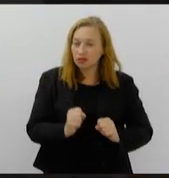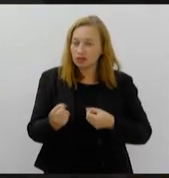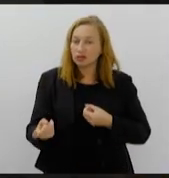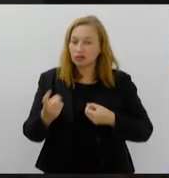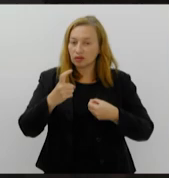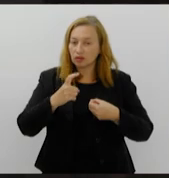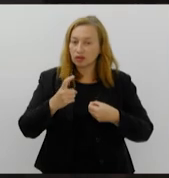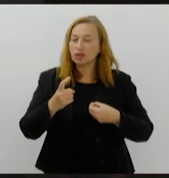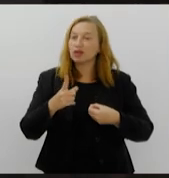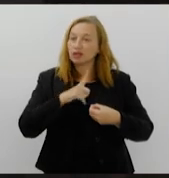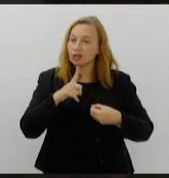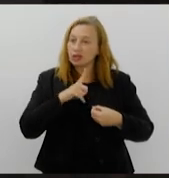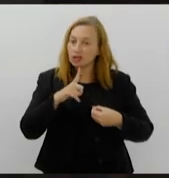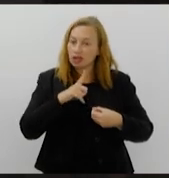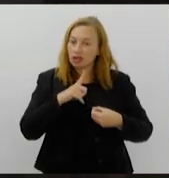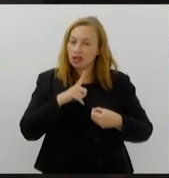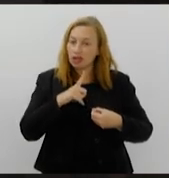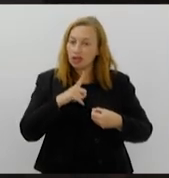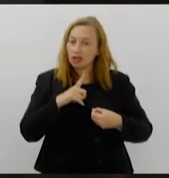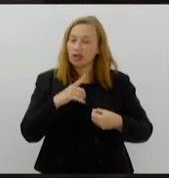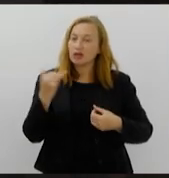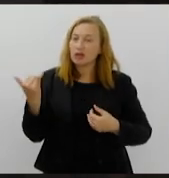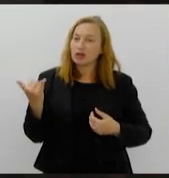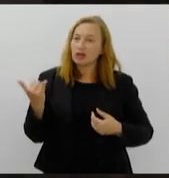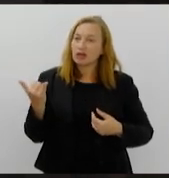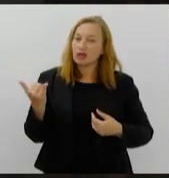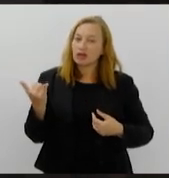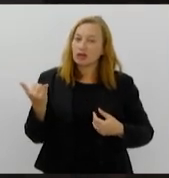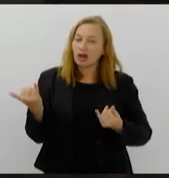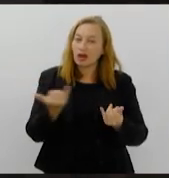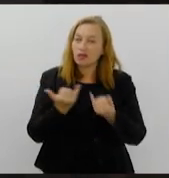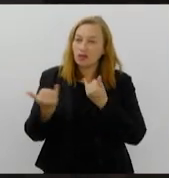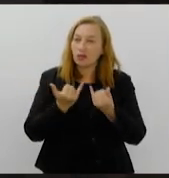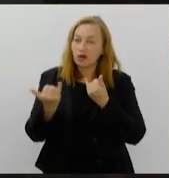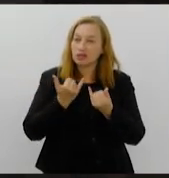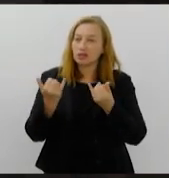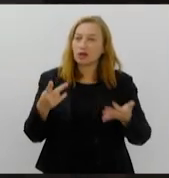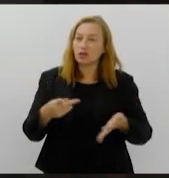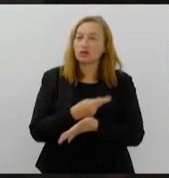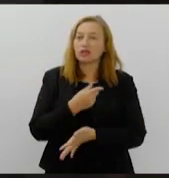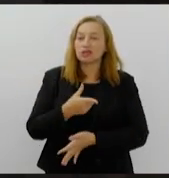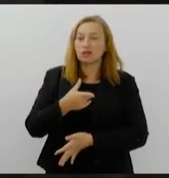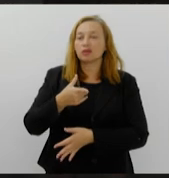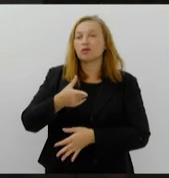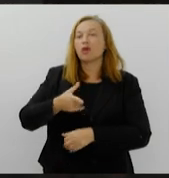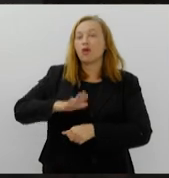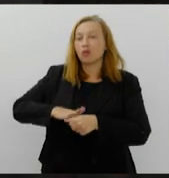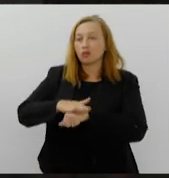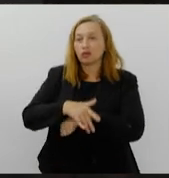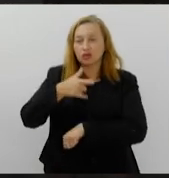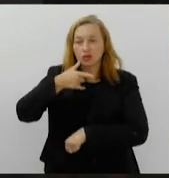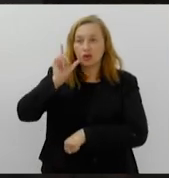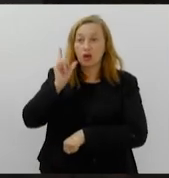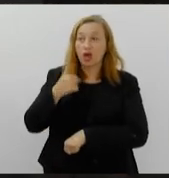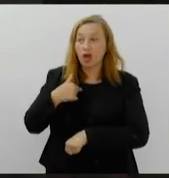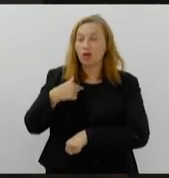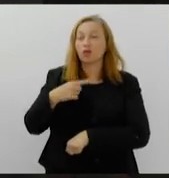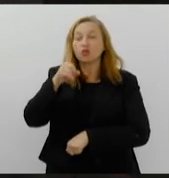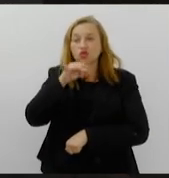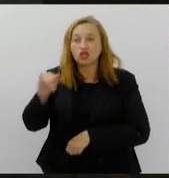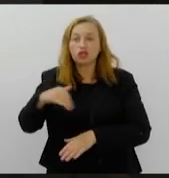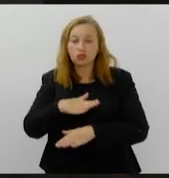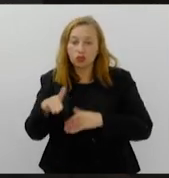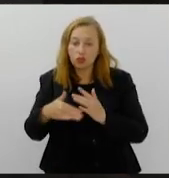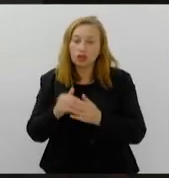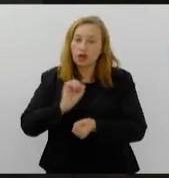retorno a essas ameaças severas que o senhor sofreu na noite de ontem e me encaminhou. Pode ter certeza que eu passei o dia todo, até estava te esperando